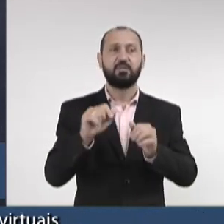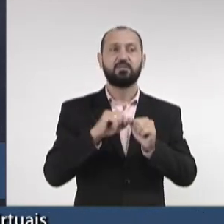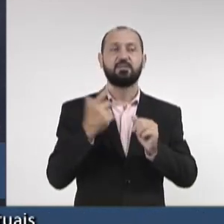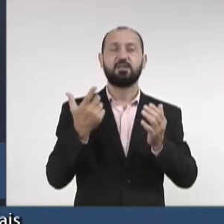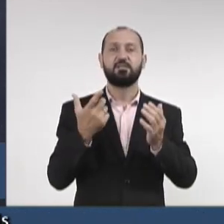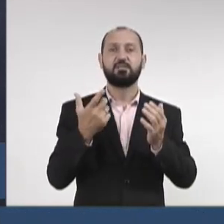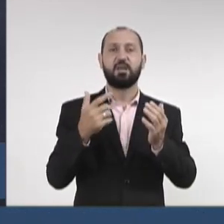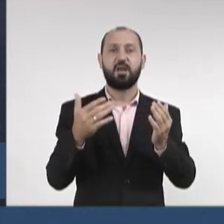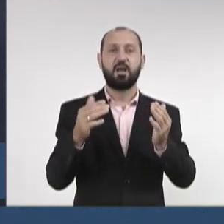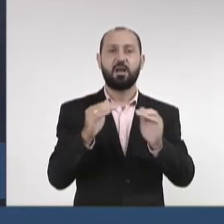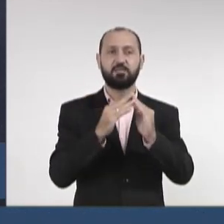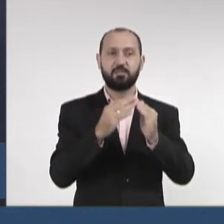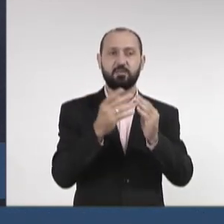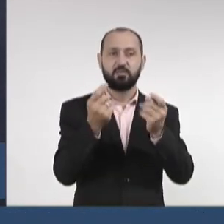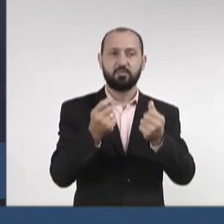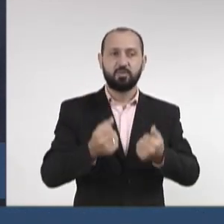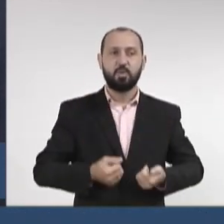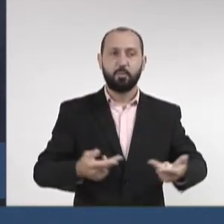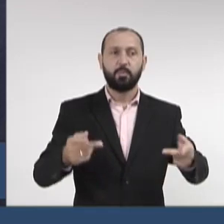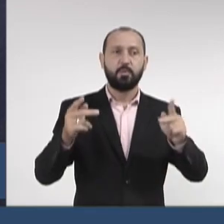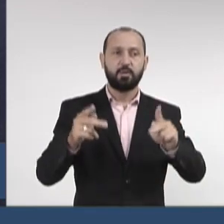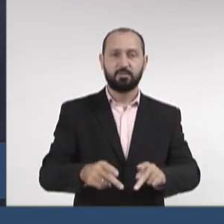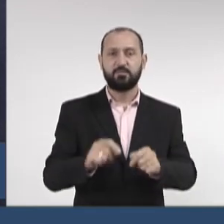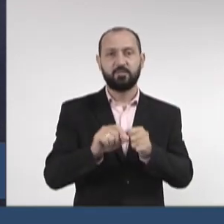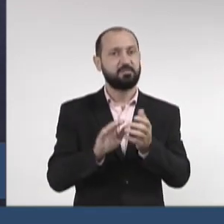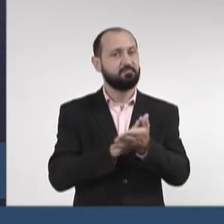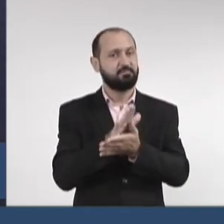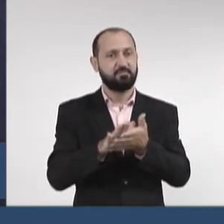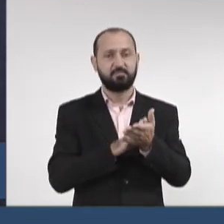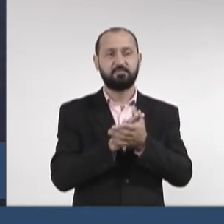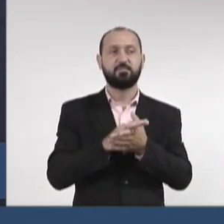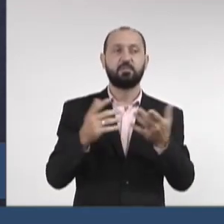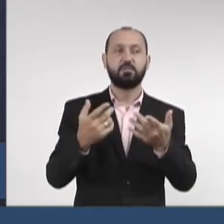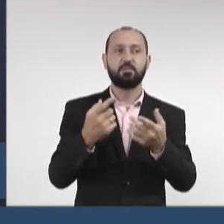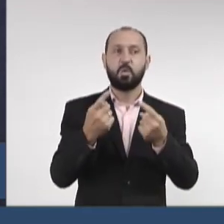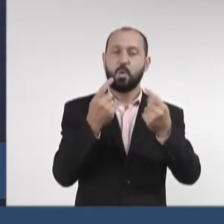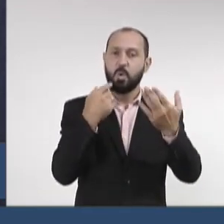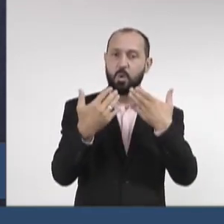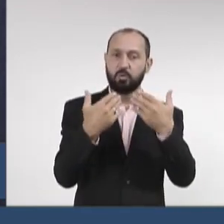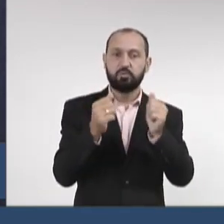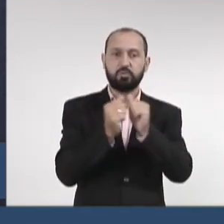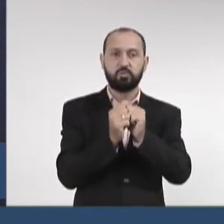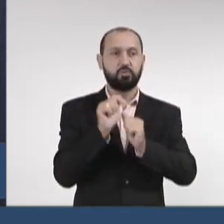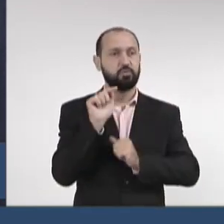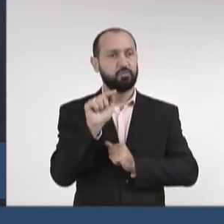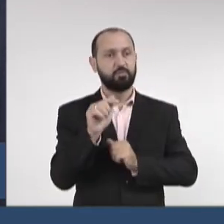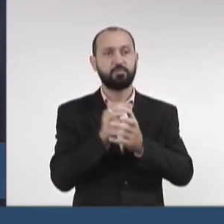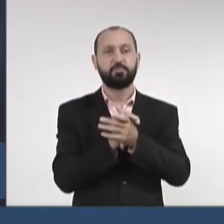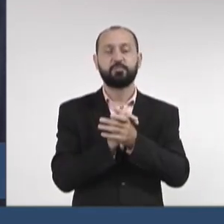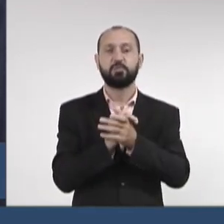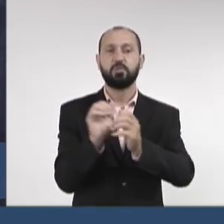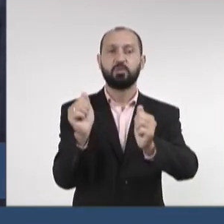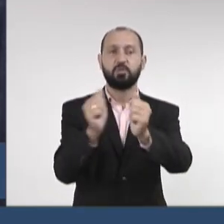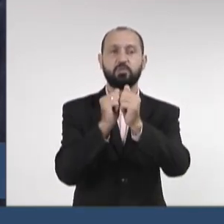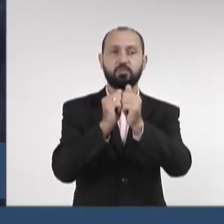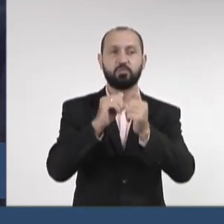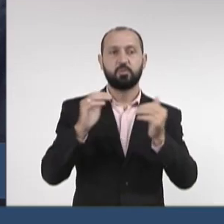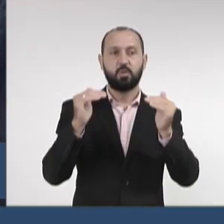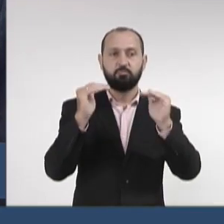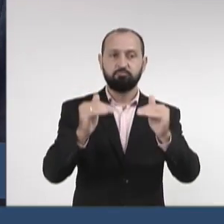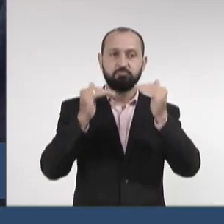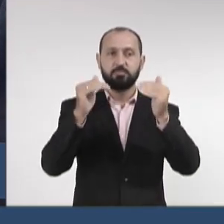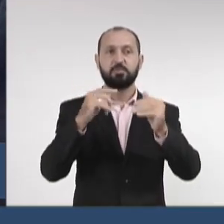Nós precisamos fazer com que o governo federal acelere esse processo desses produtores que